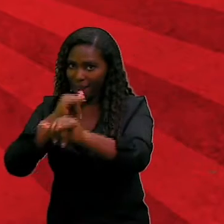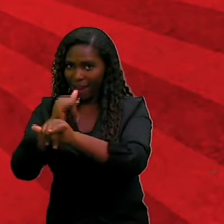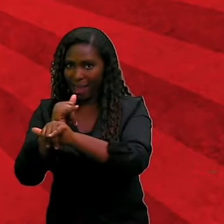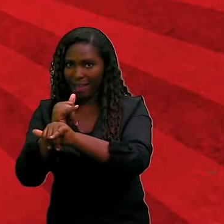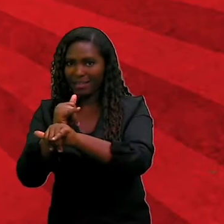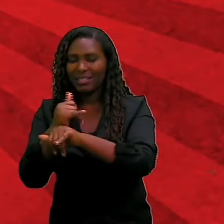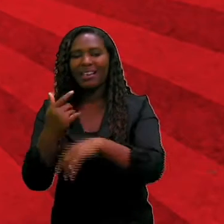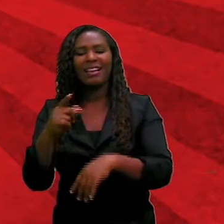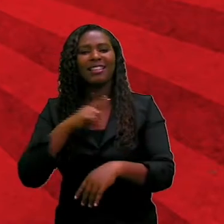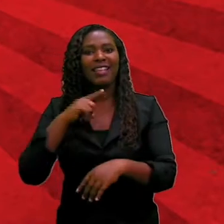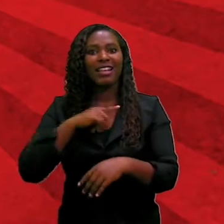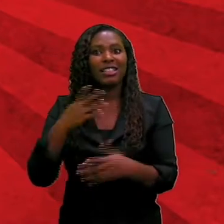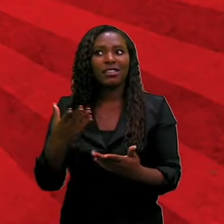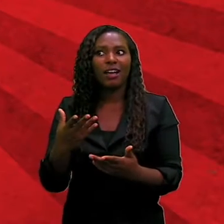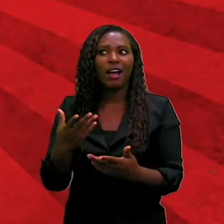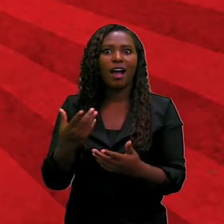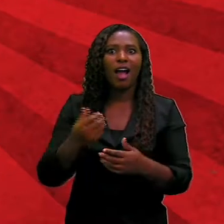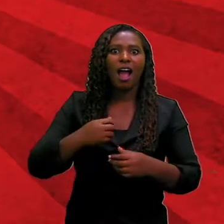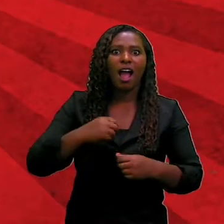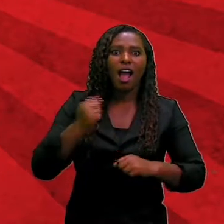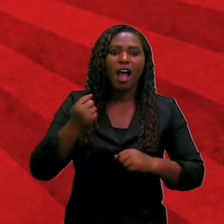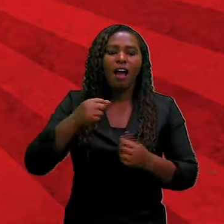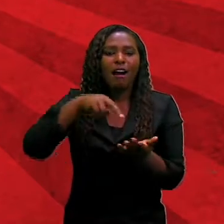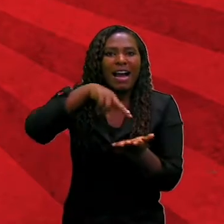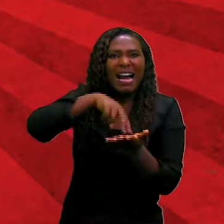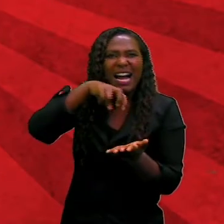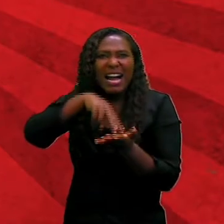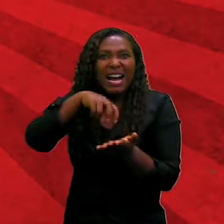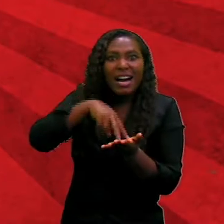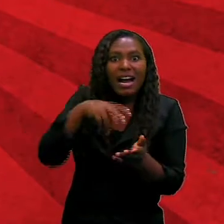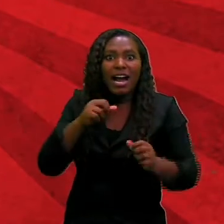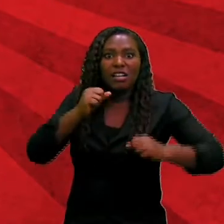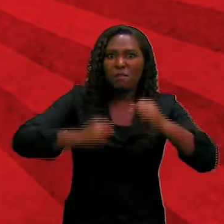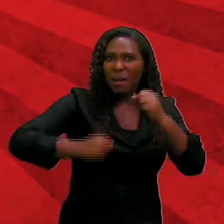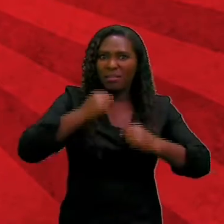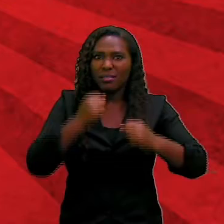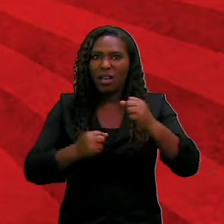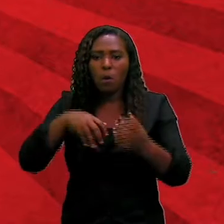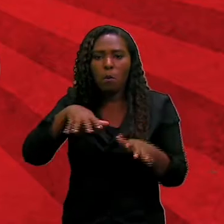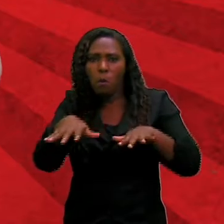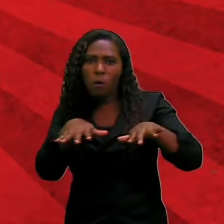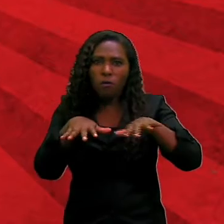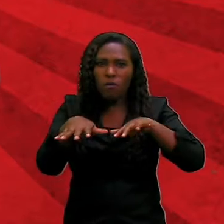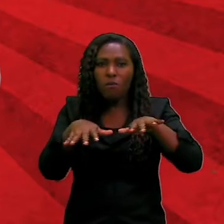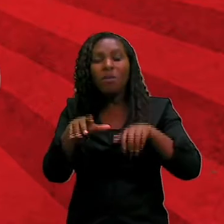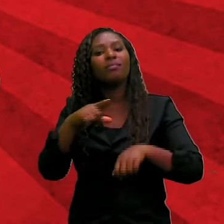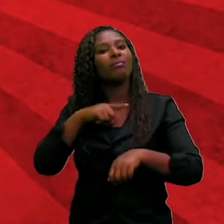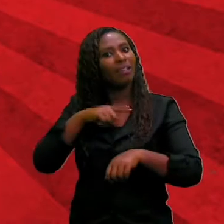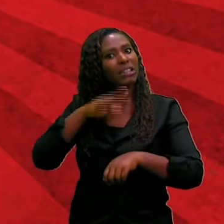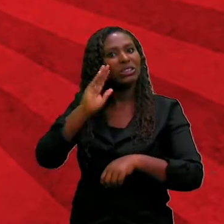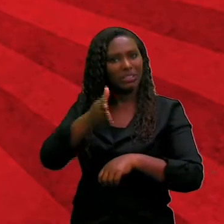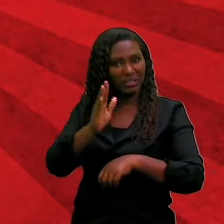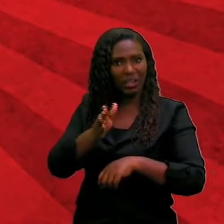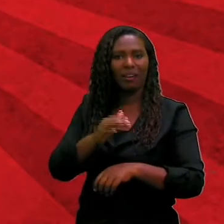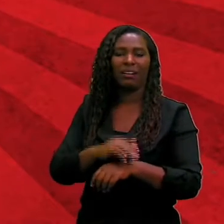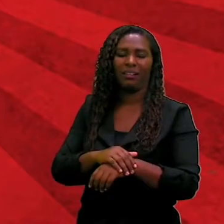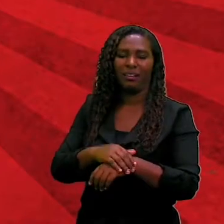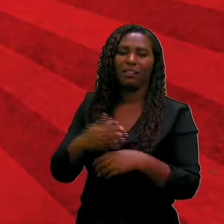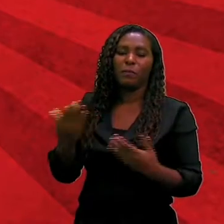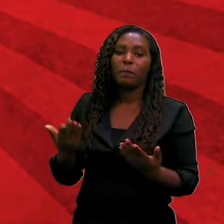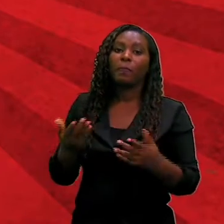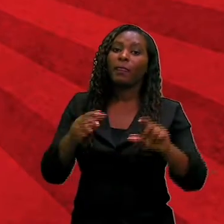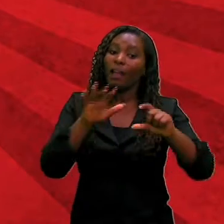ou animadas, utilizando aí recursos de som e até movimento. As charges, pessoal, elas